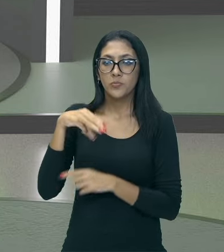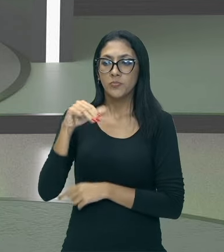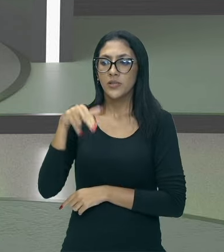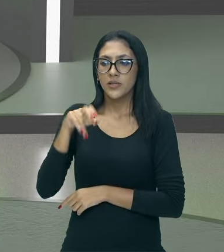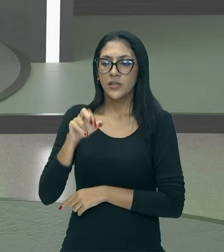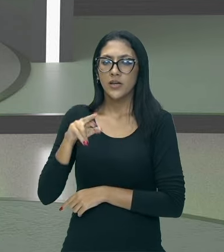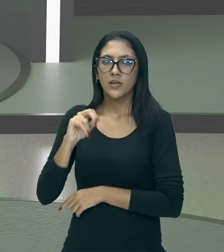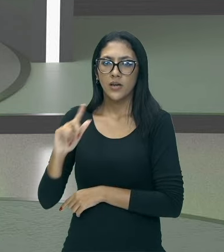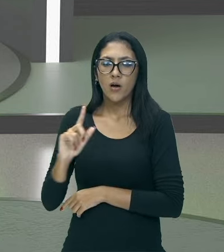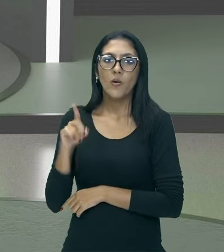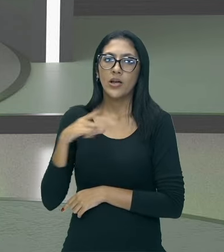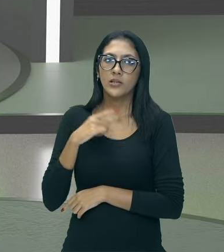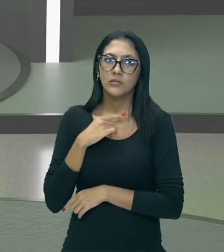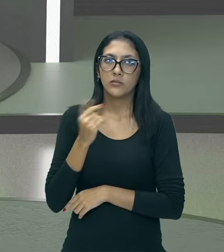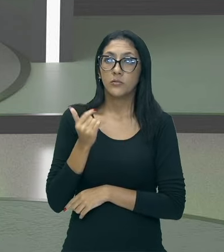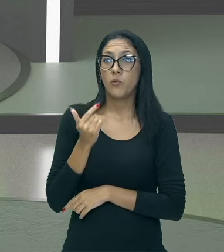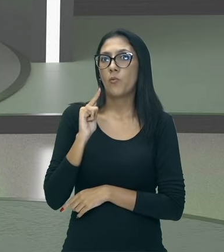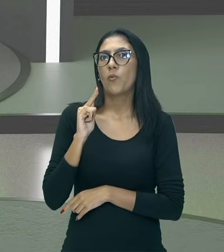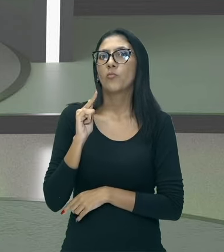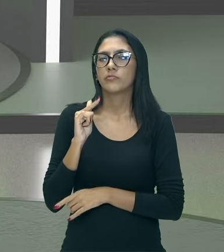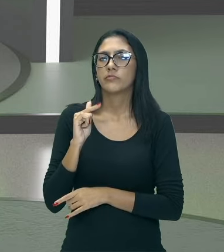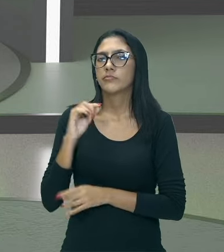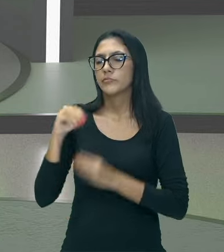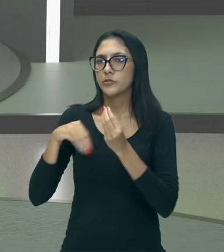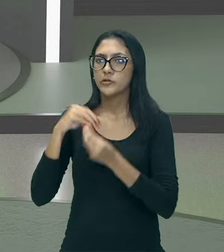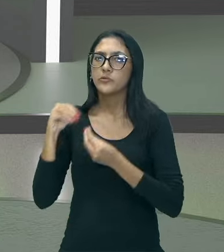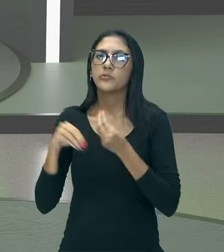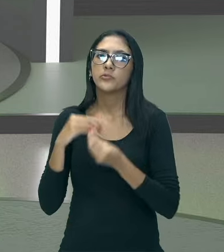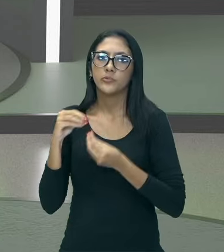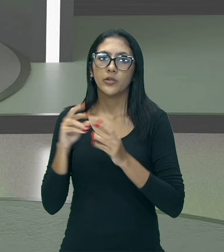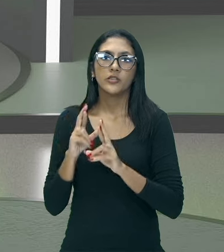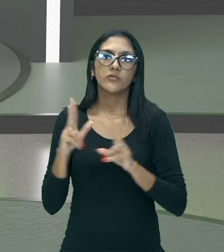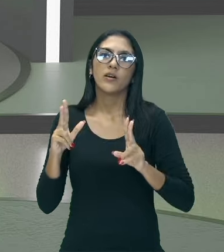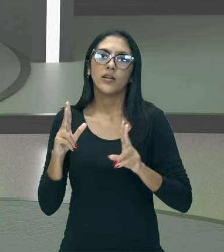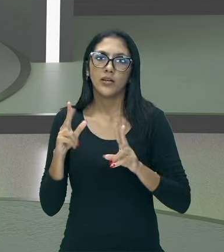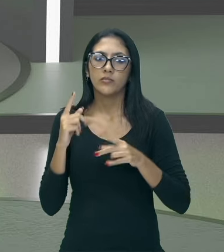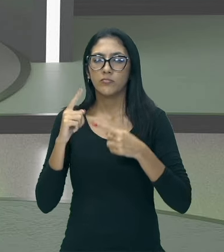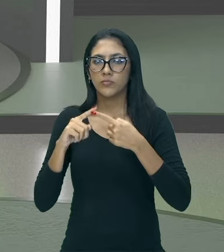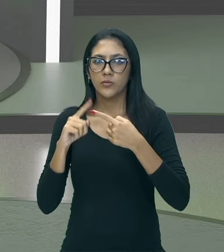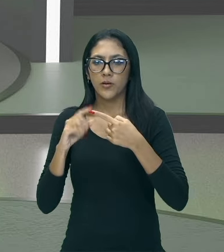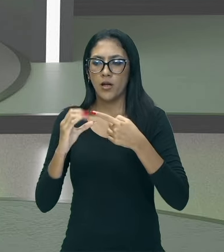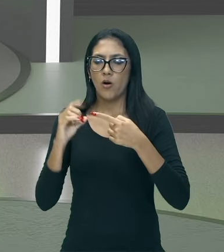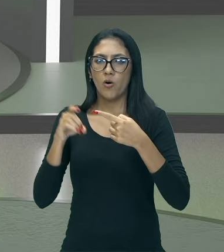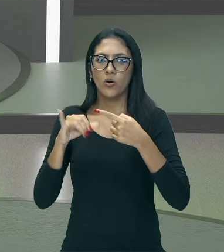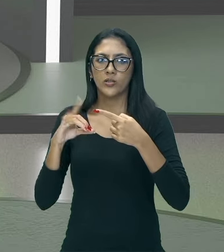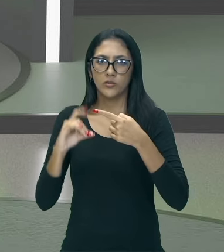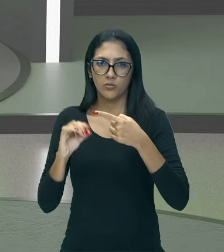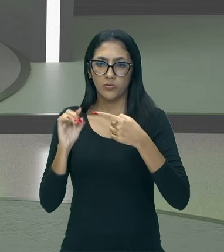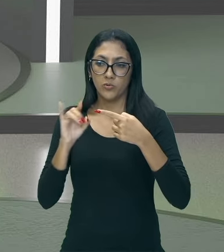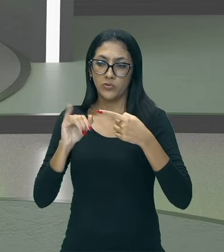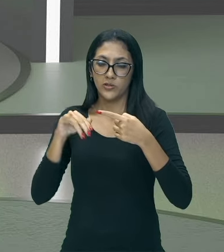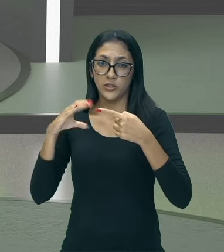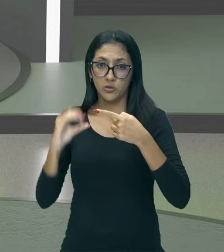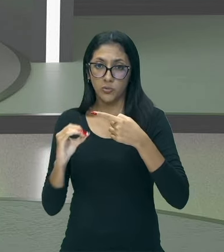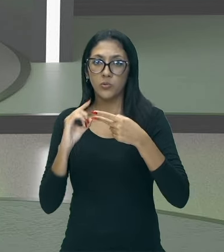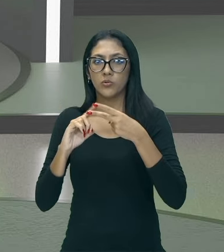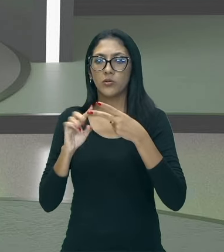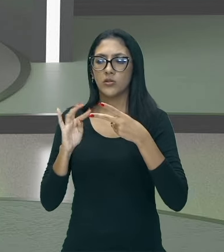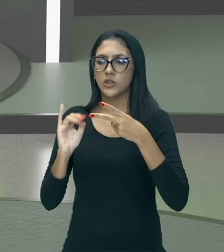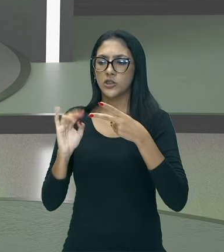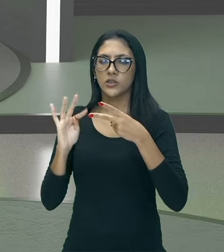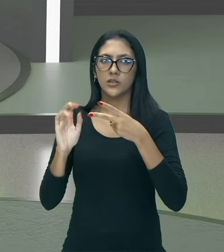têm uma outra composição, não são mais igual aos filtros químicos, que são óxido de zinco e o óxido de titânio. Então,